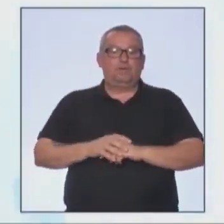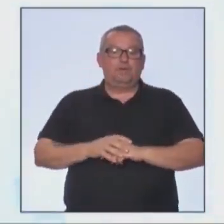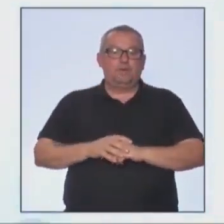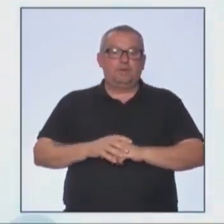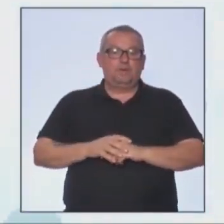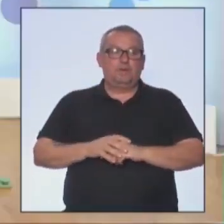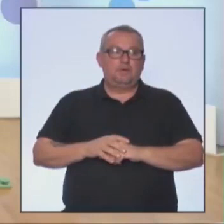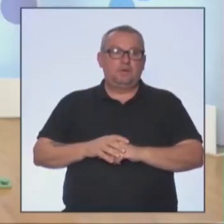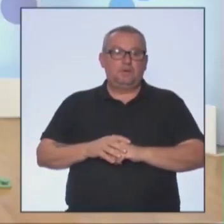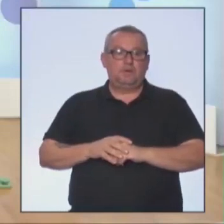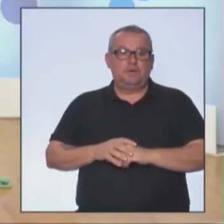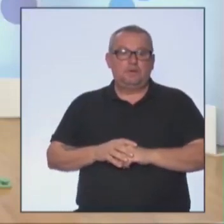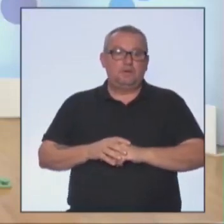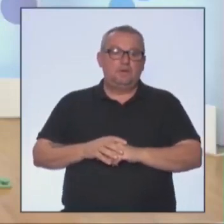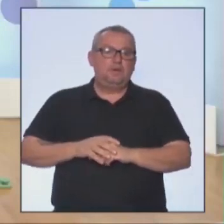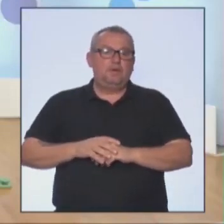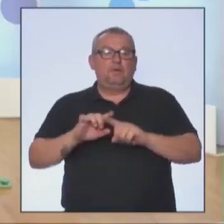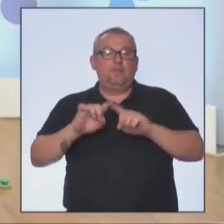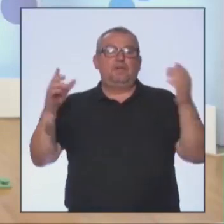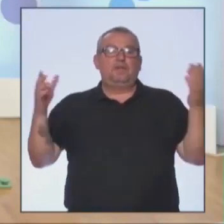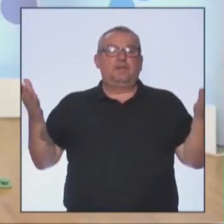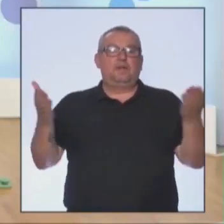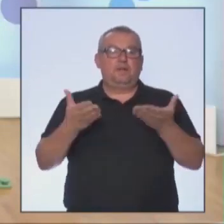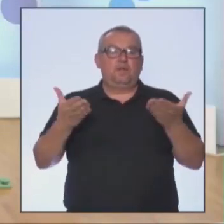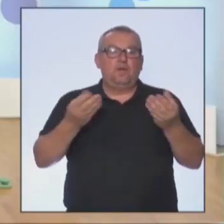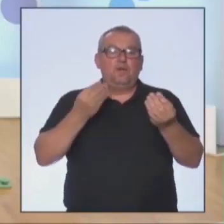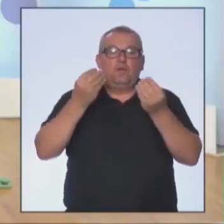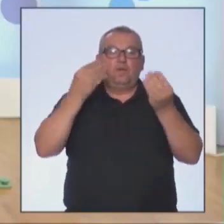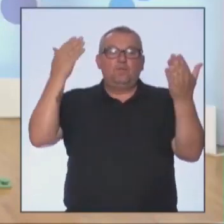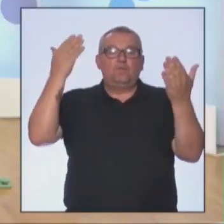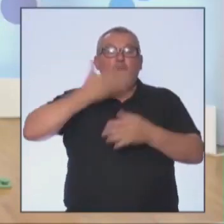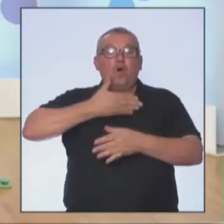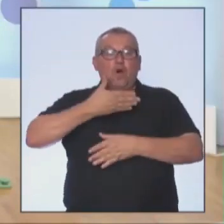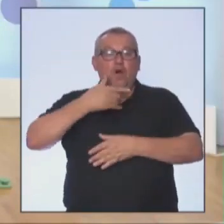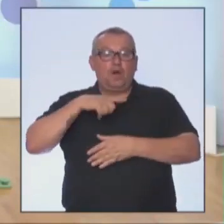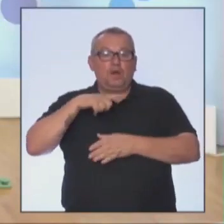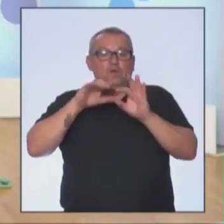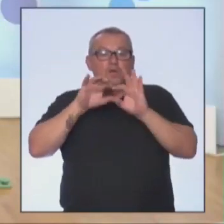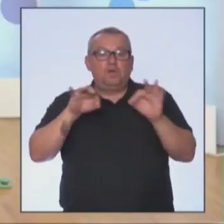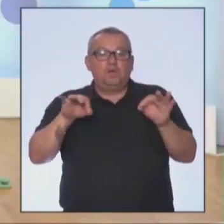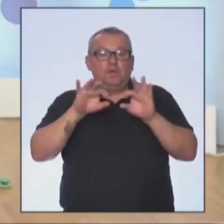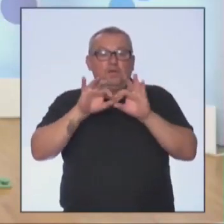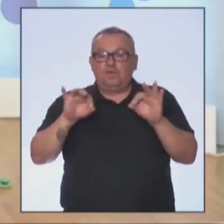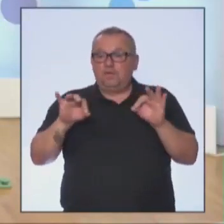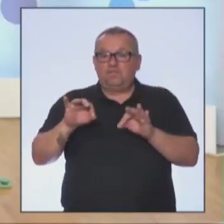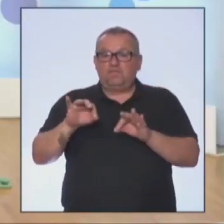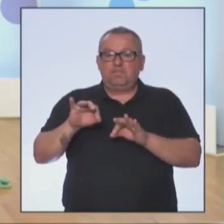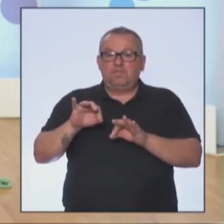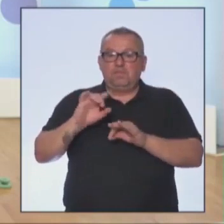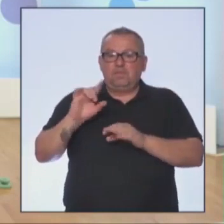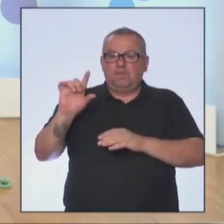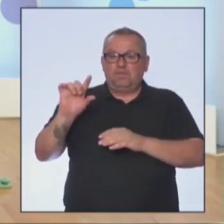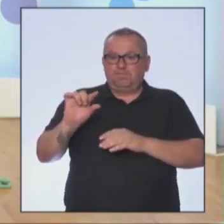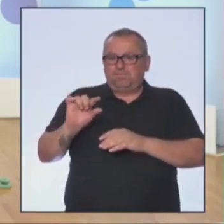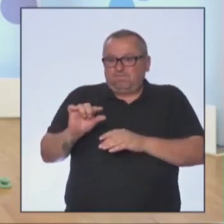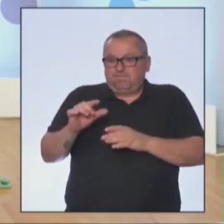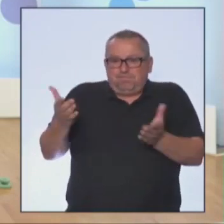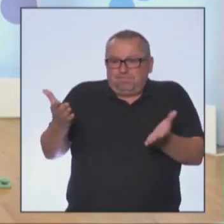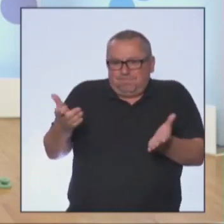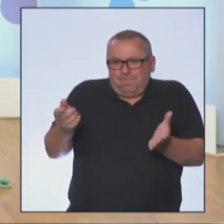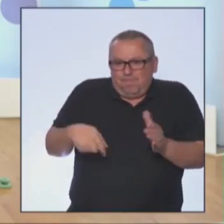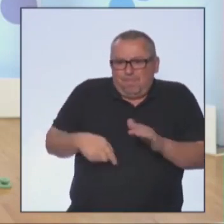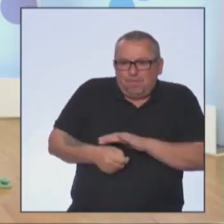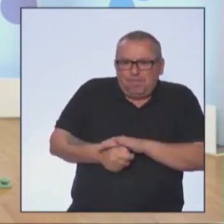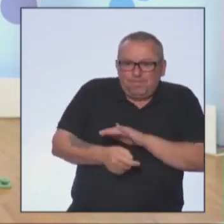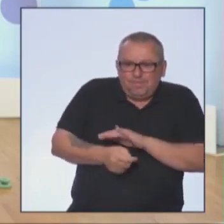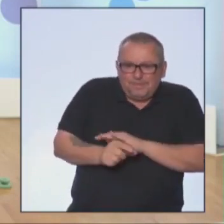Uhum. Mas agora, como provar que eu simplesmente não... Abaixou o som? Abaixei o som, porque eu estou